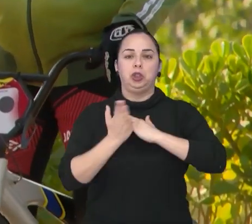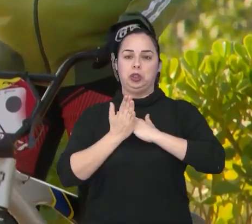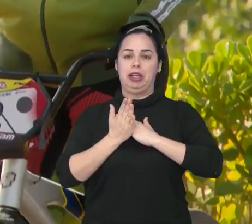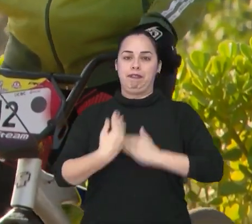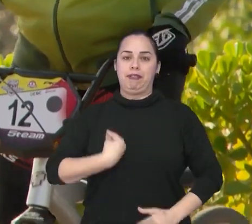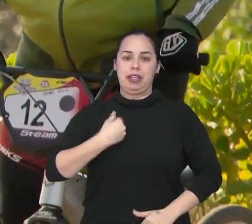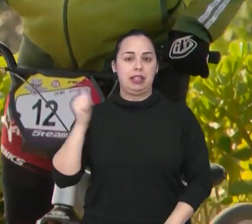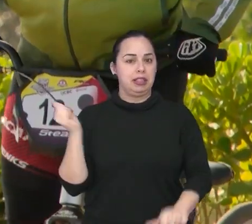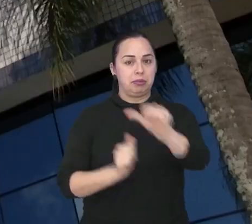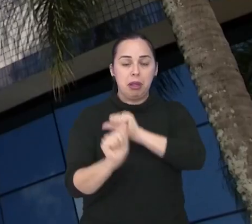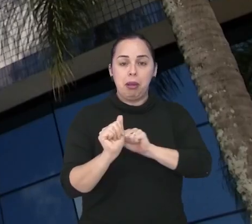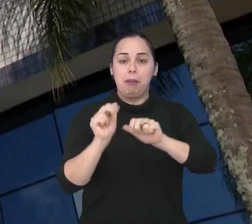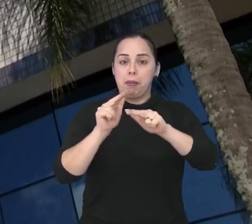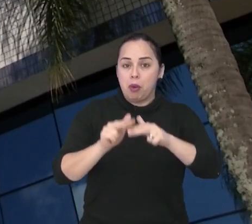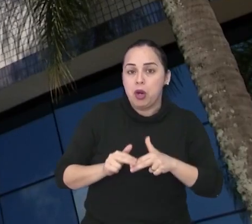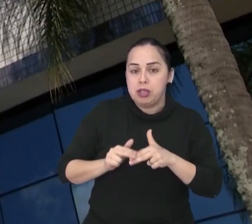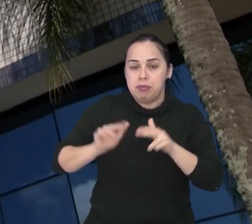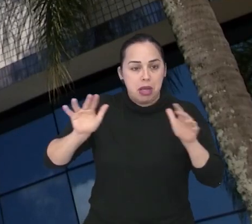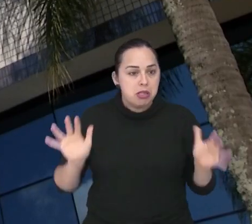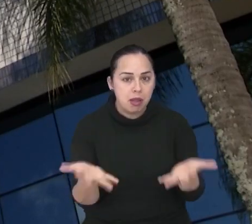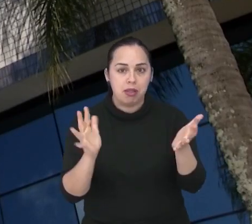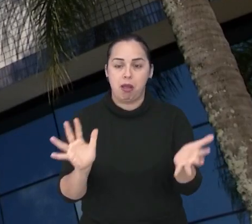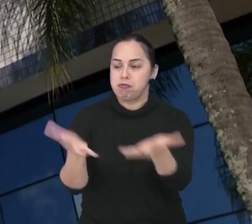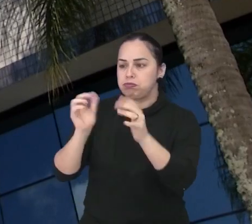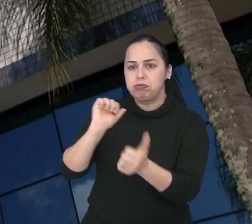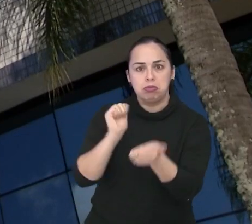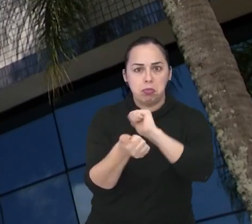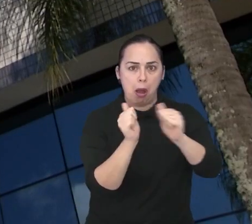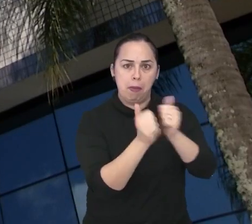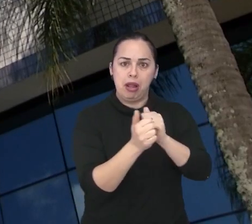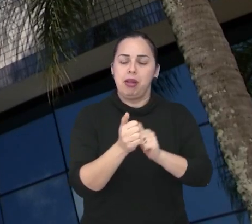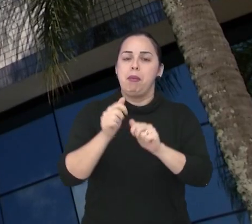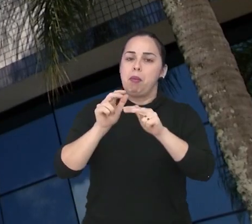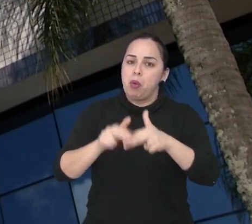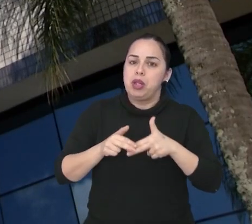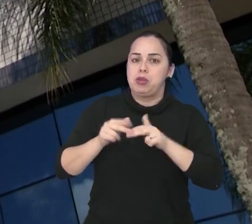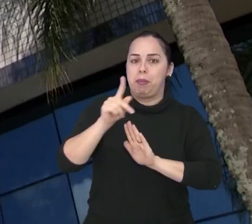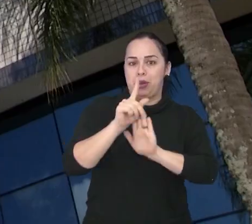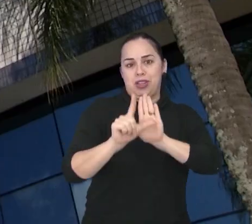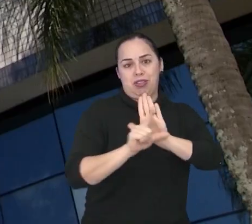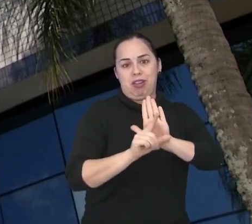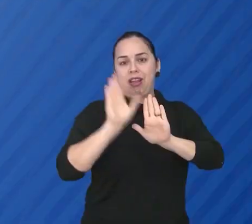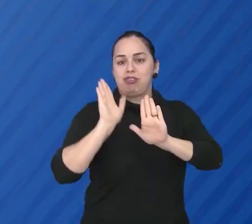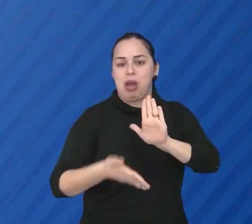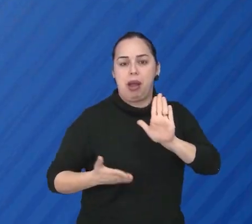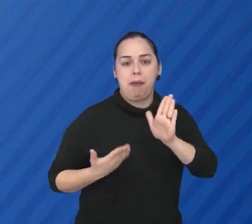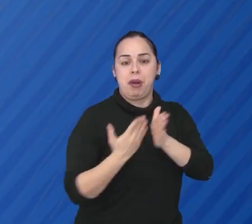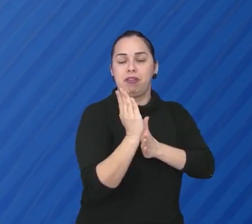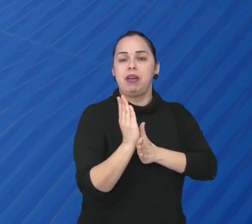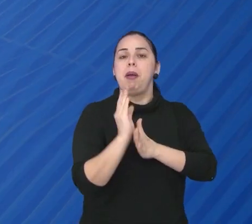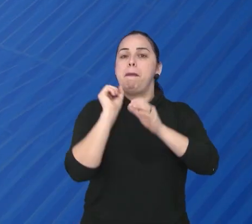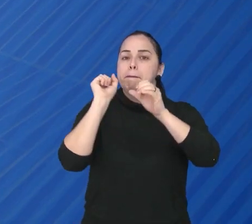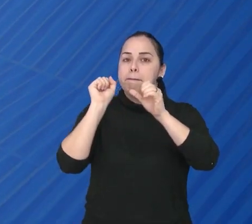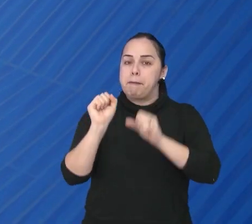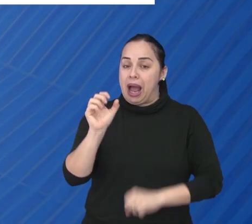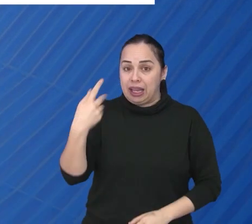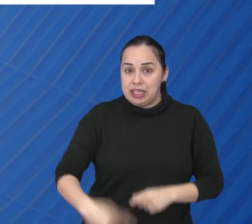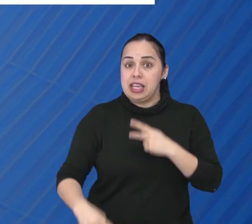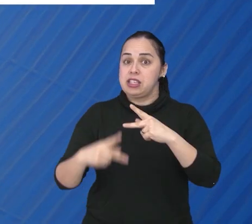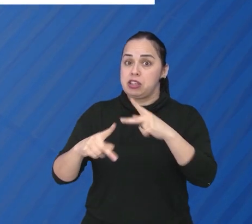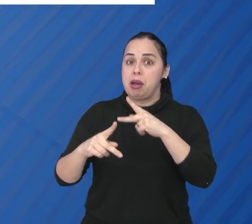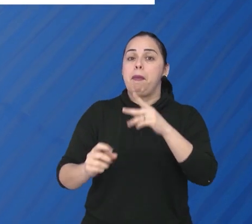é transformadora. E para incentivar novos atletas, a Câmara de São José aprovou um projeto de lei que